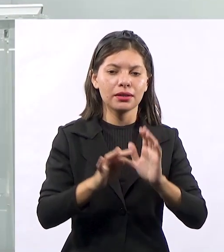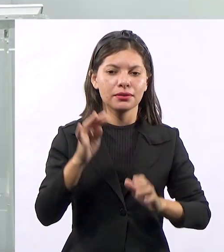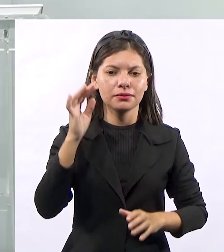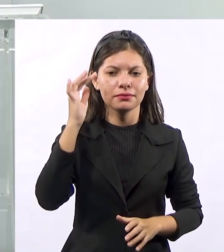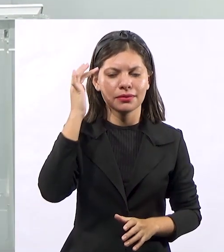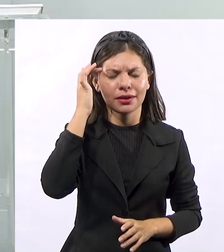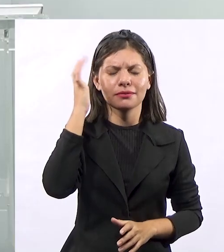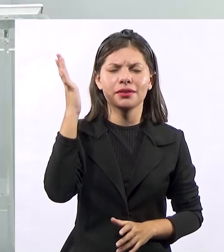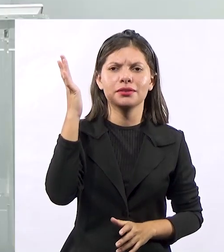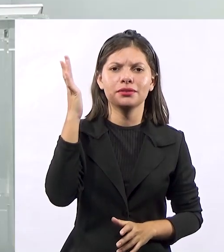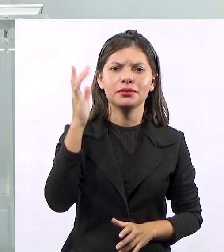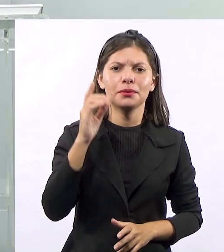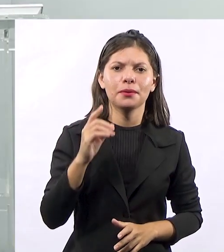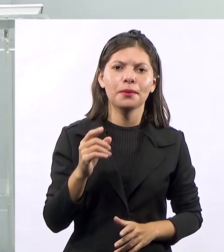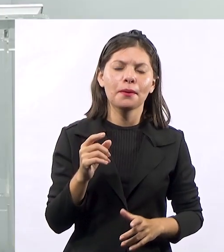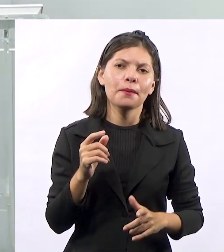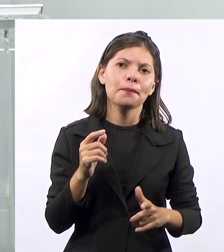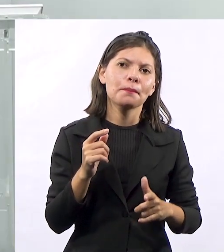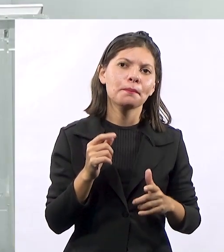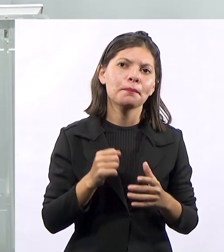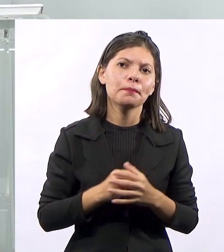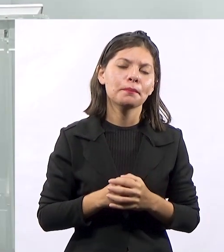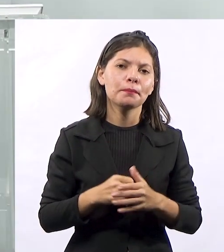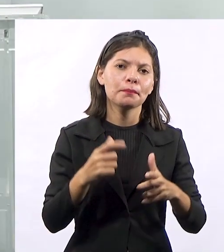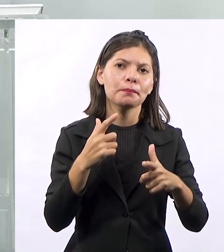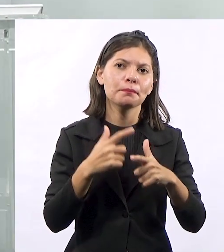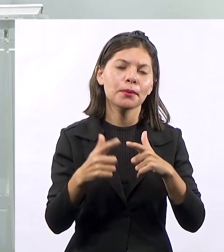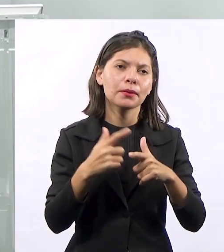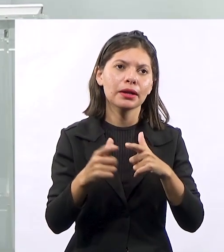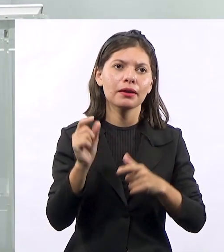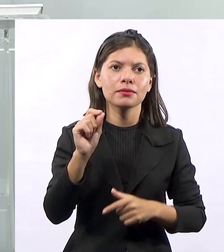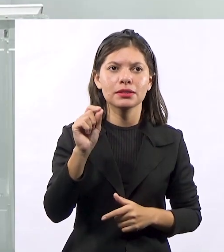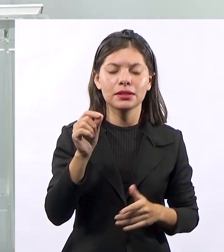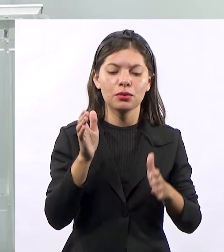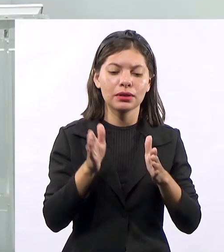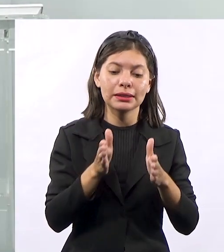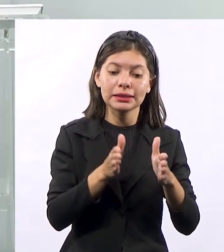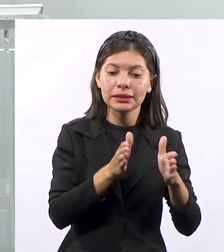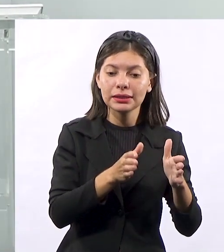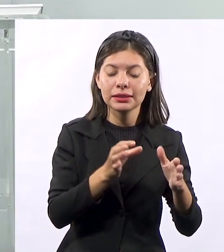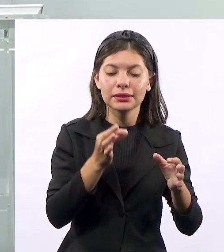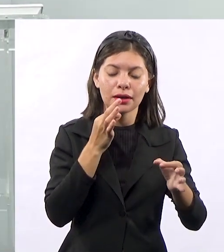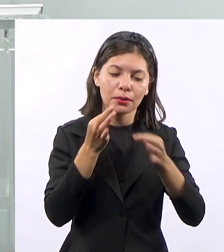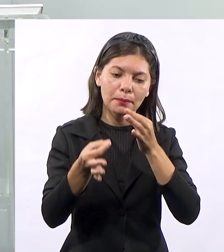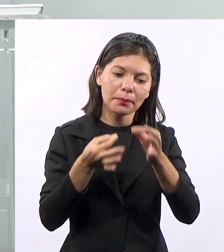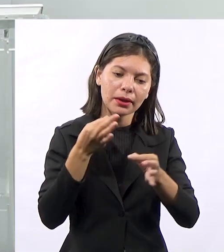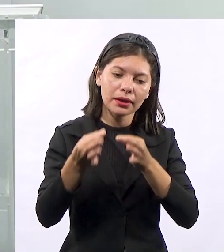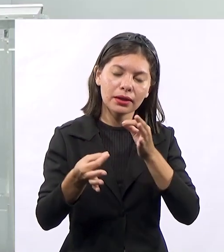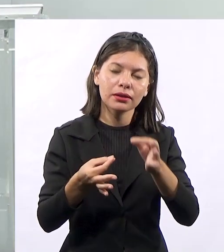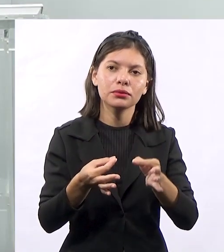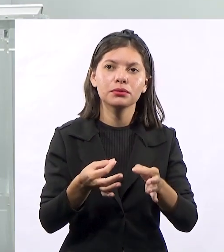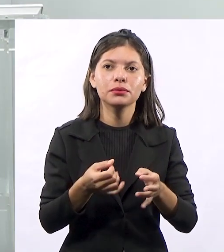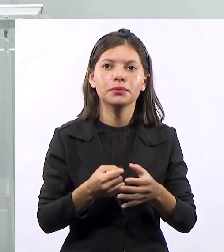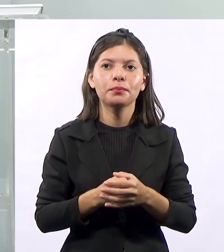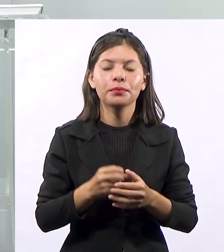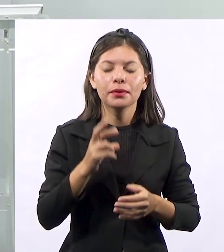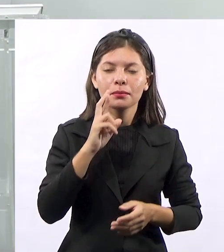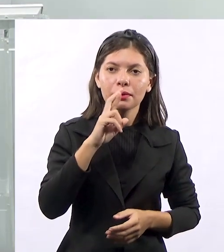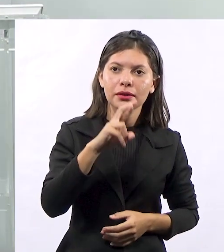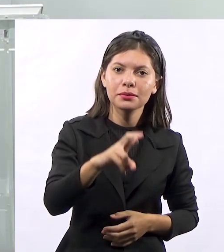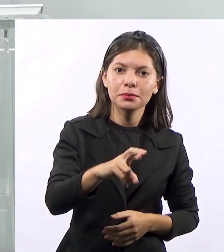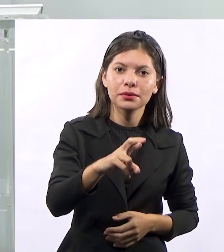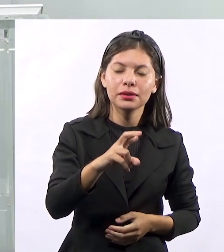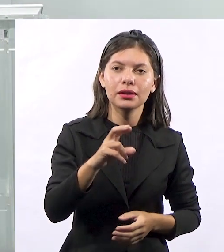a construção do seu texto fica muito mais fácil, porque você organiza o seu texto, você vai levantar